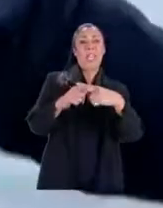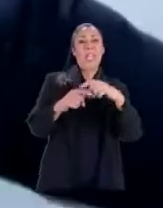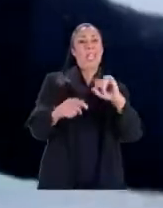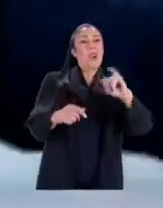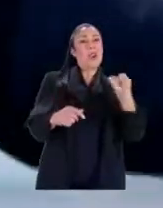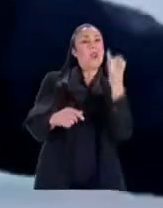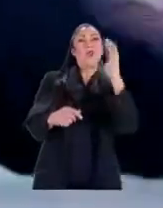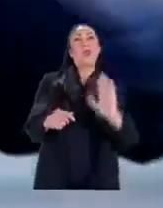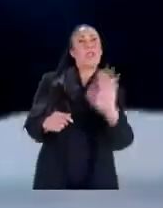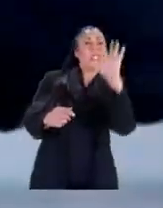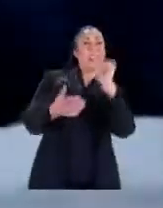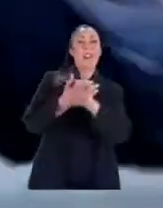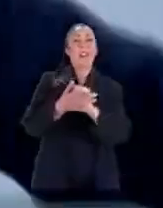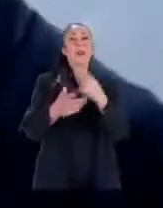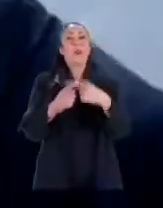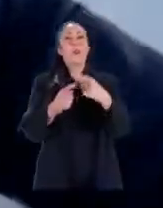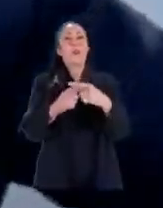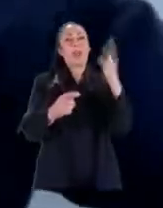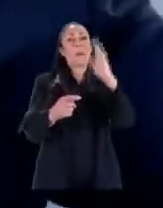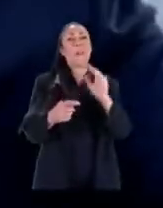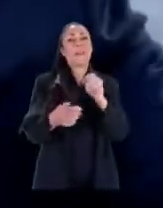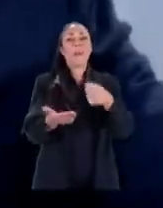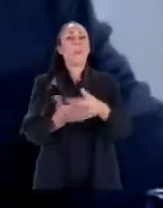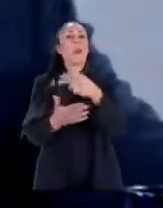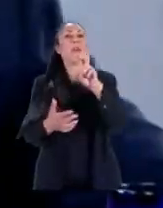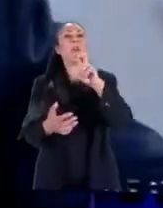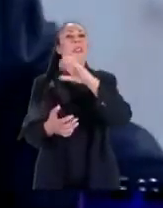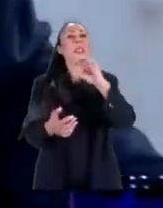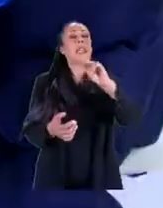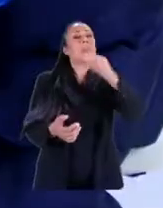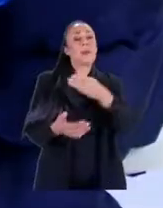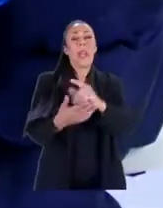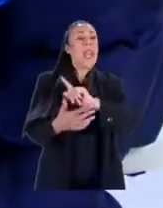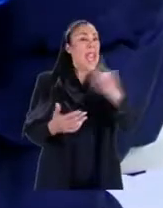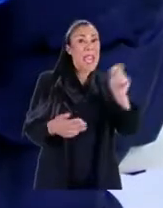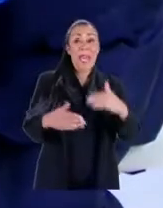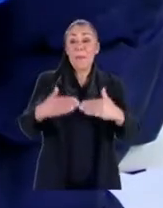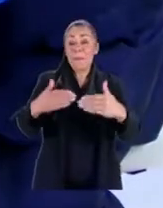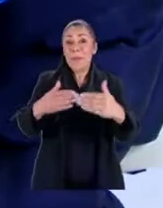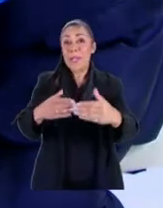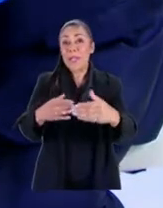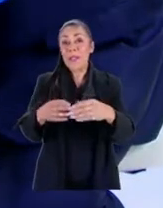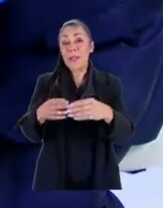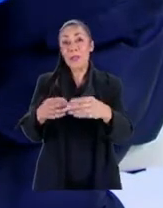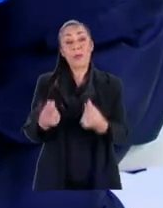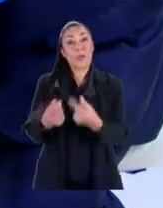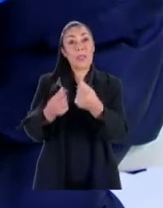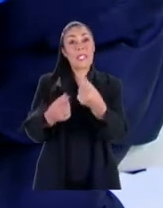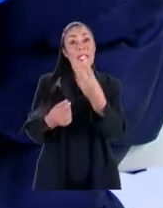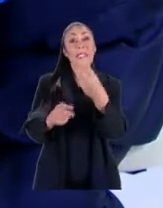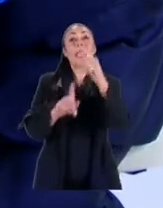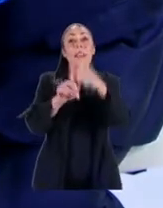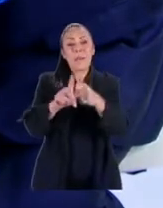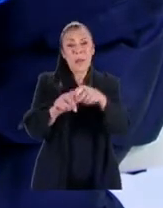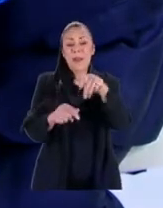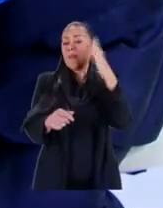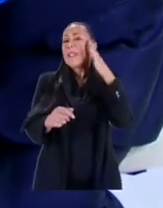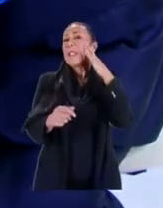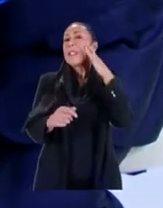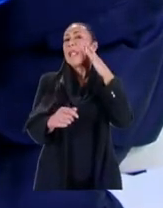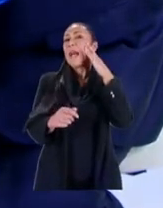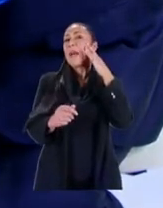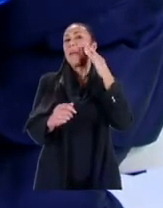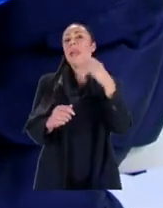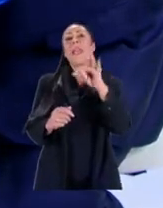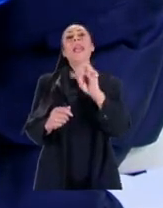muito alta, porque o Brasil pagou 500 bilhões. Ele foi ministro da Fazenda durante 3 meses. Você sabe qual era a taxa de juros quando